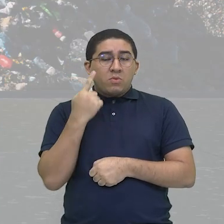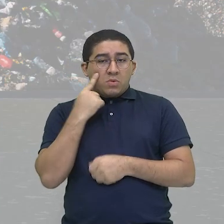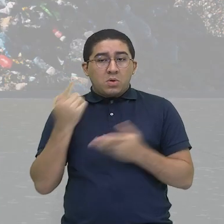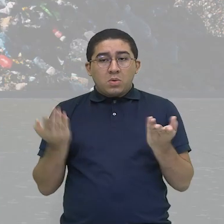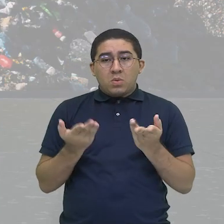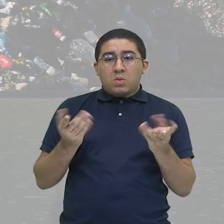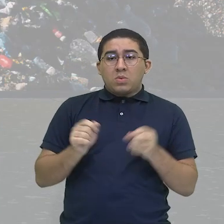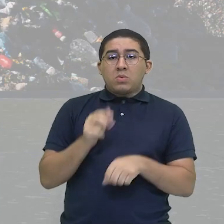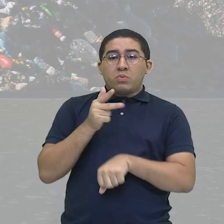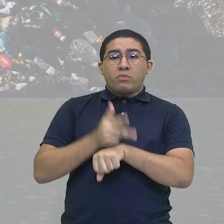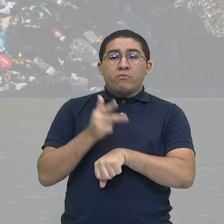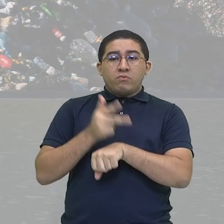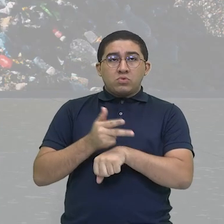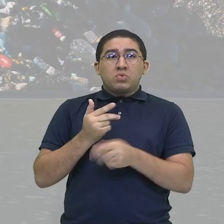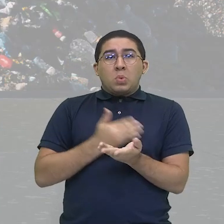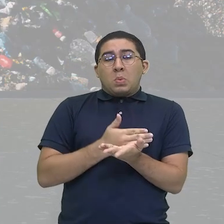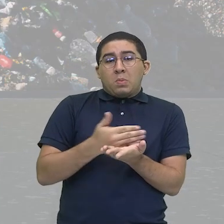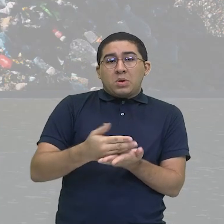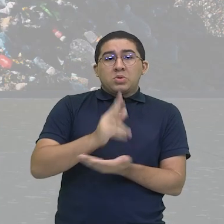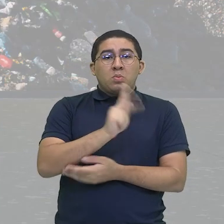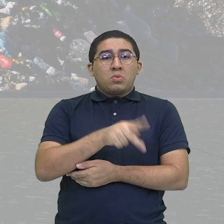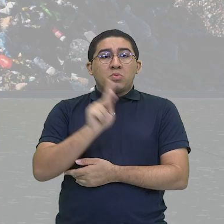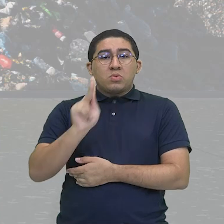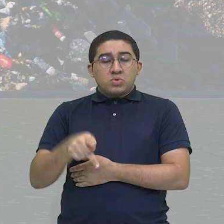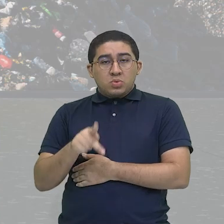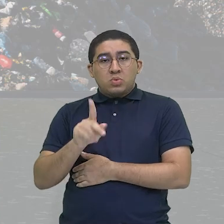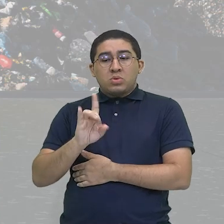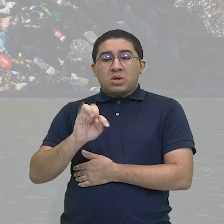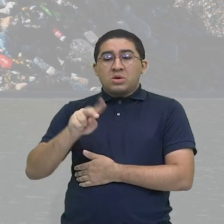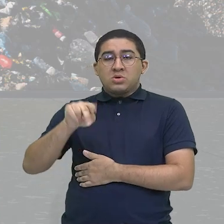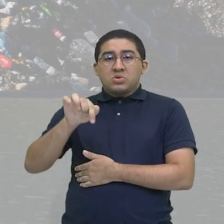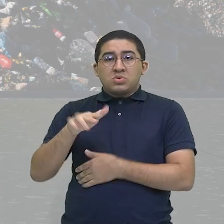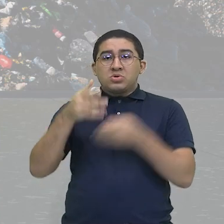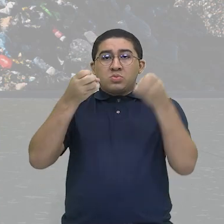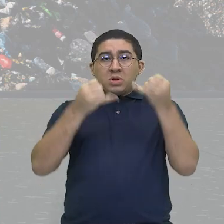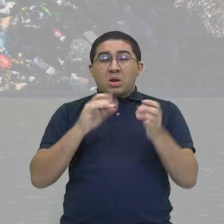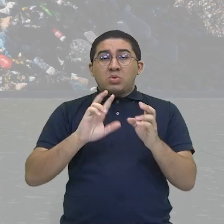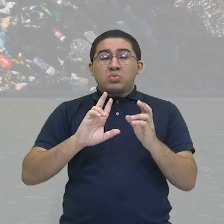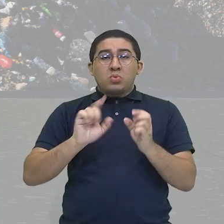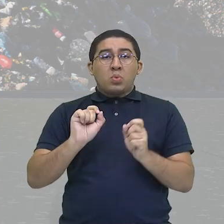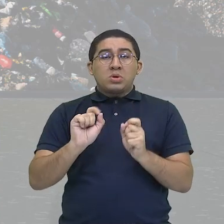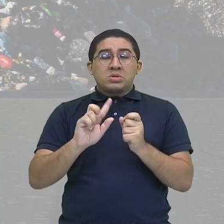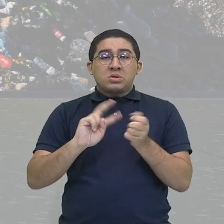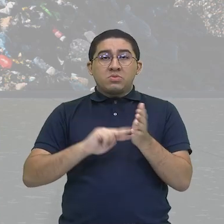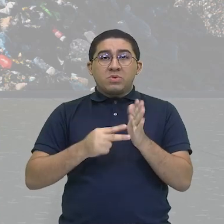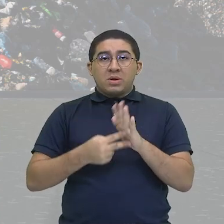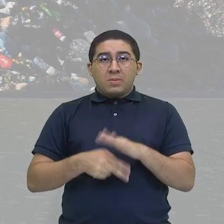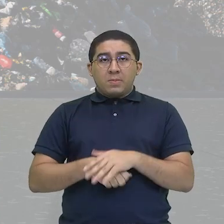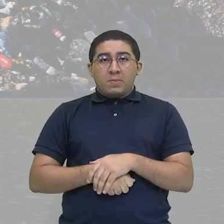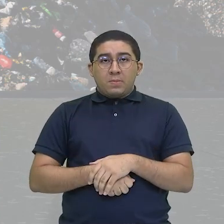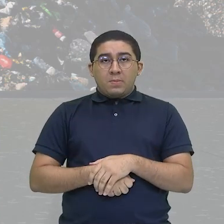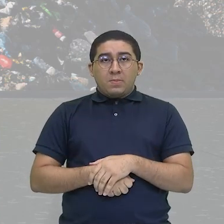para vocês um vídeo aqui do professor da Aisson de Biologia explicando o que é sustentabilidade. Vamos assistir.